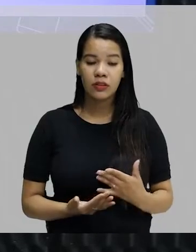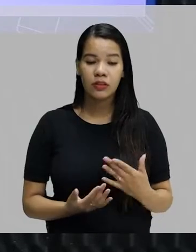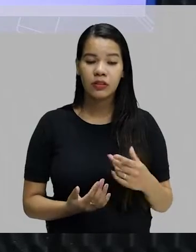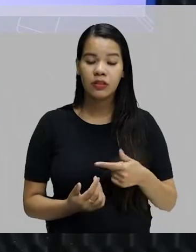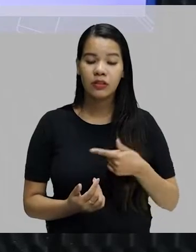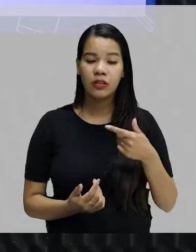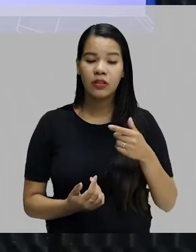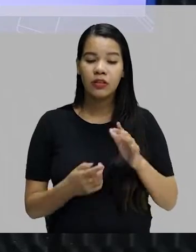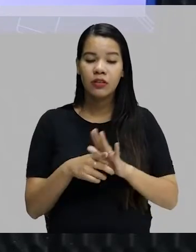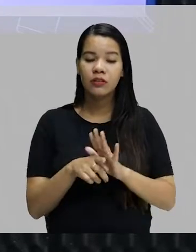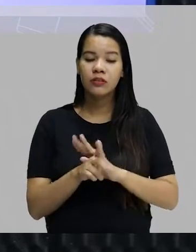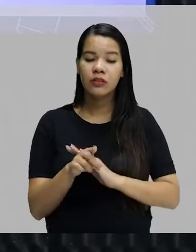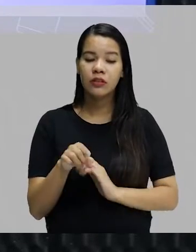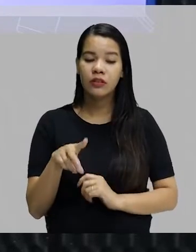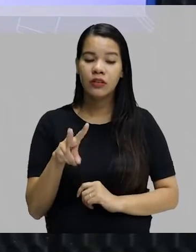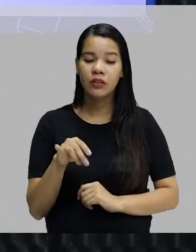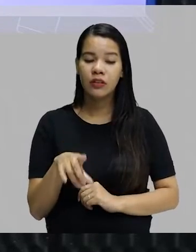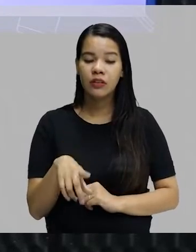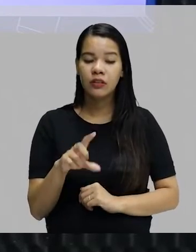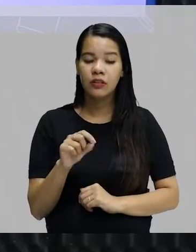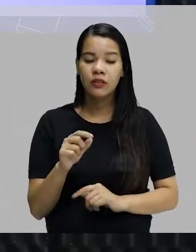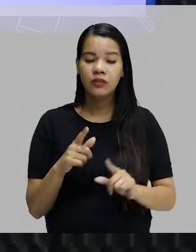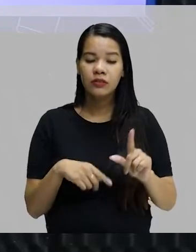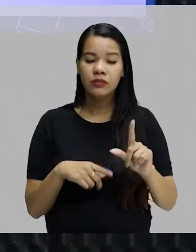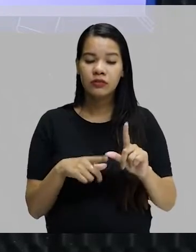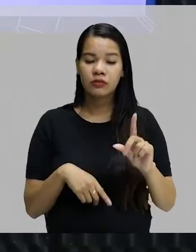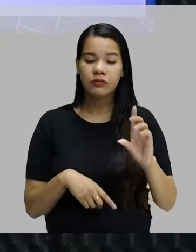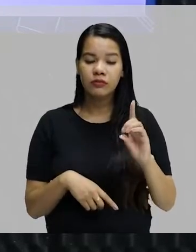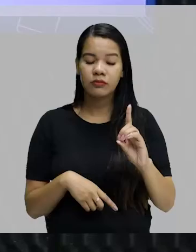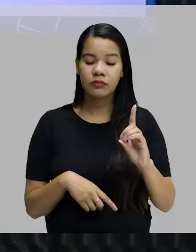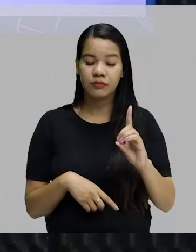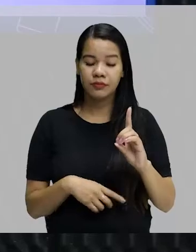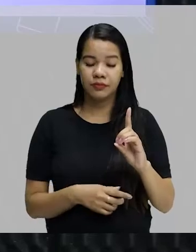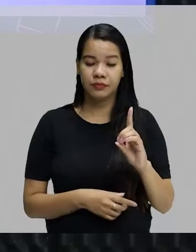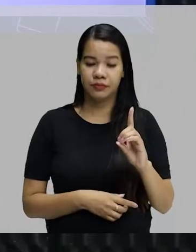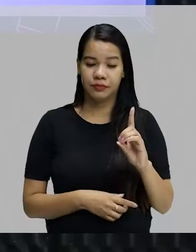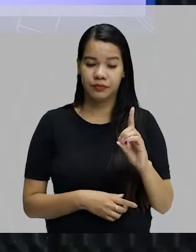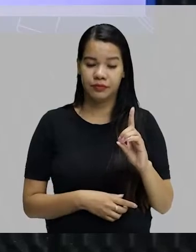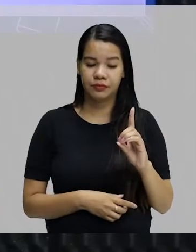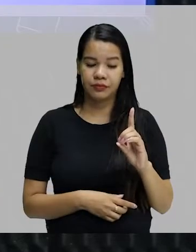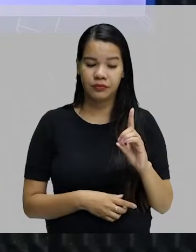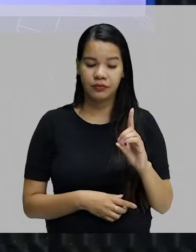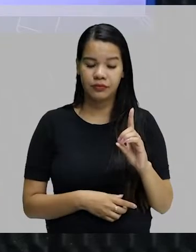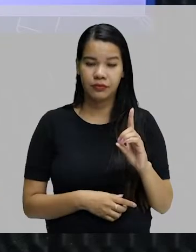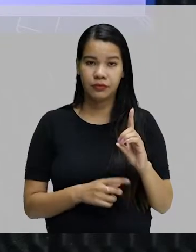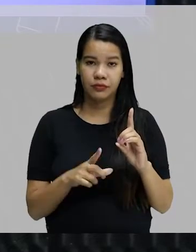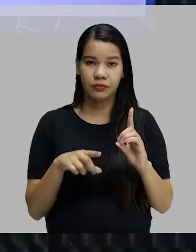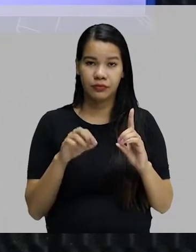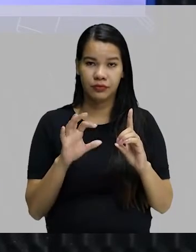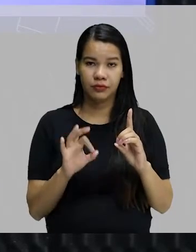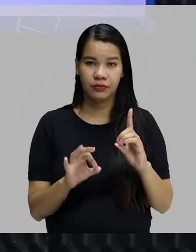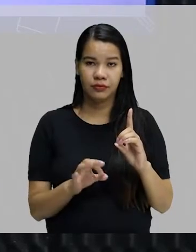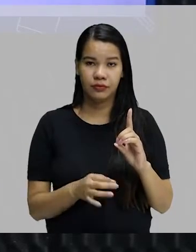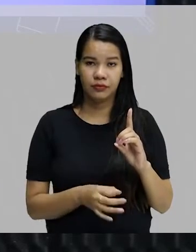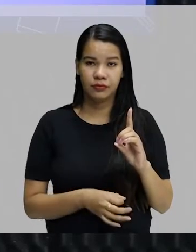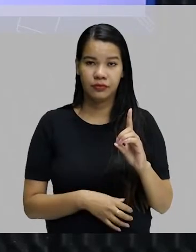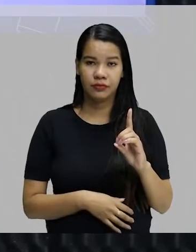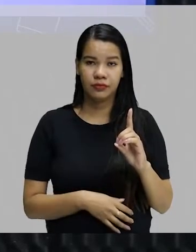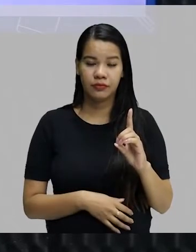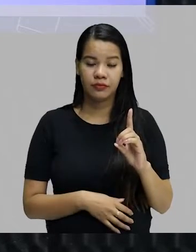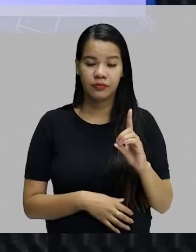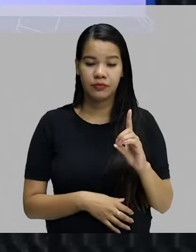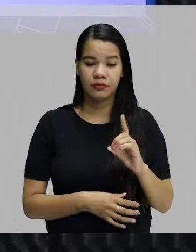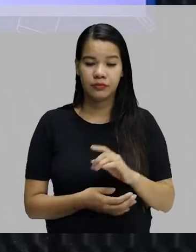segunda questão, você vai assinalar a letra D de dado. Marque letra D na segunda questão,